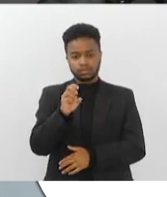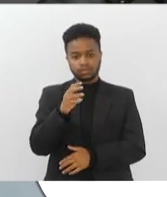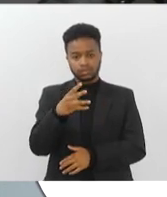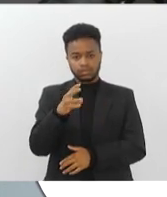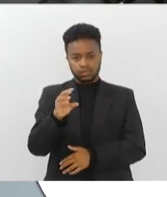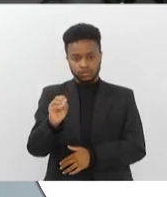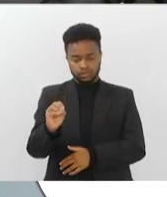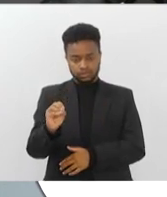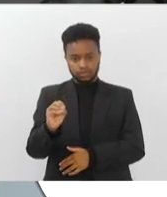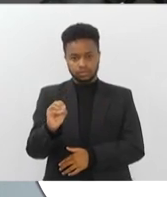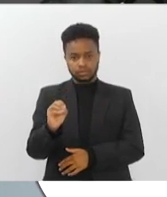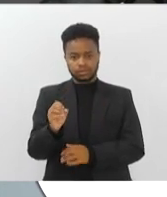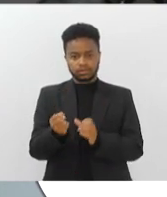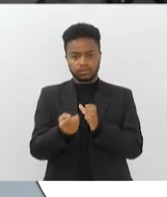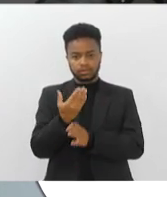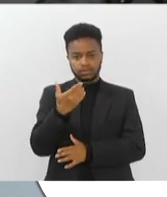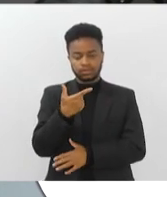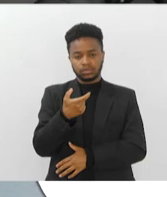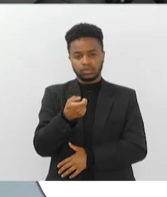48.540 de